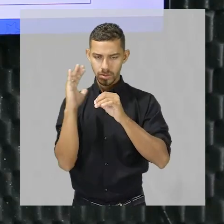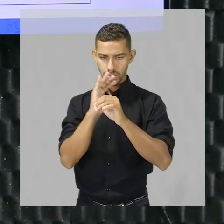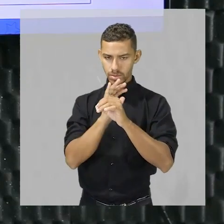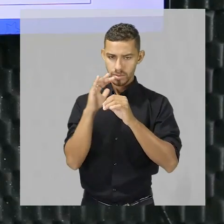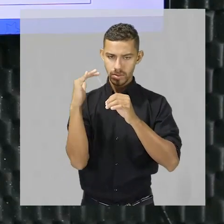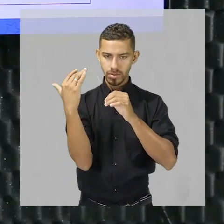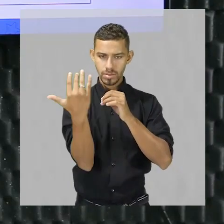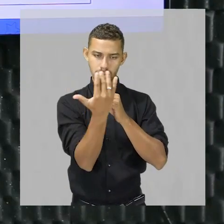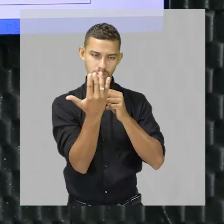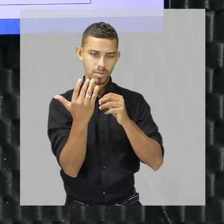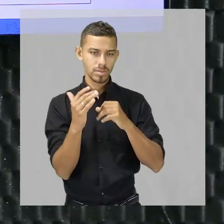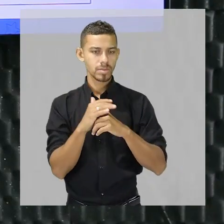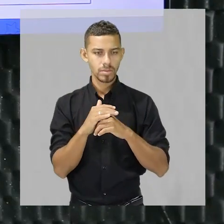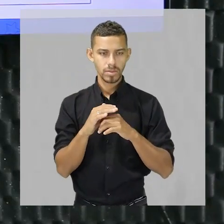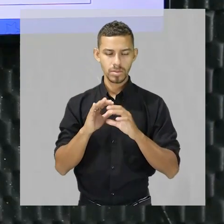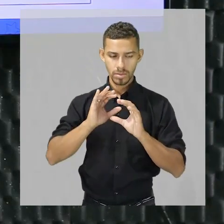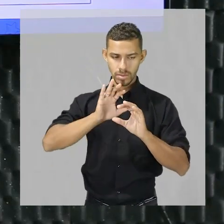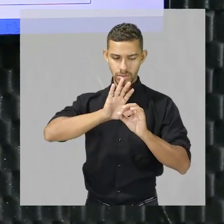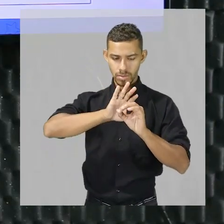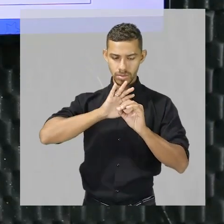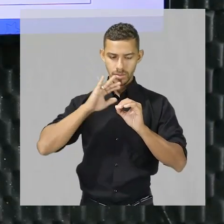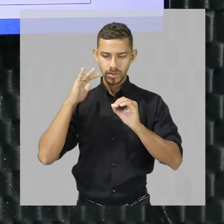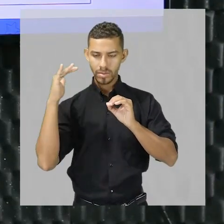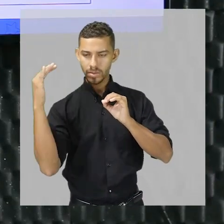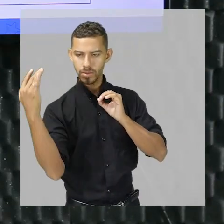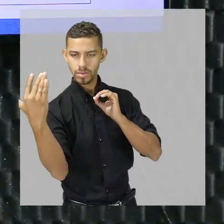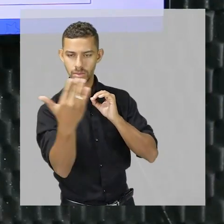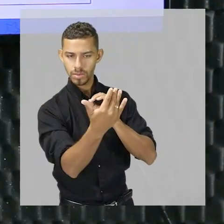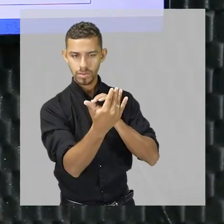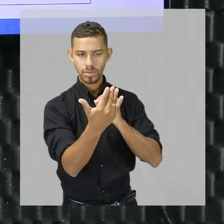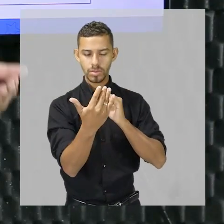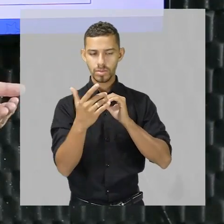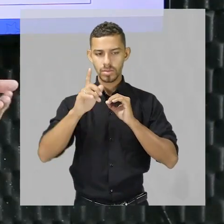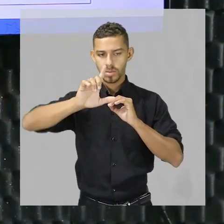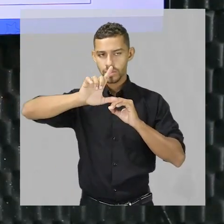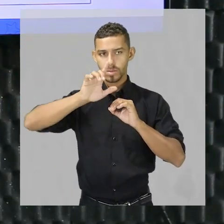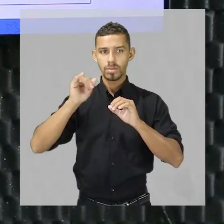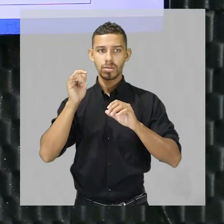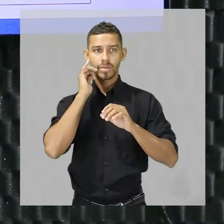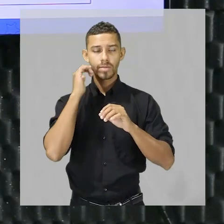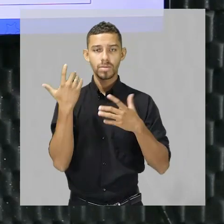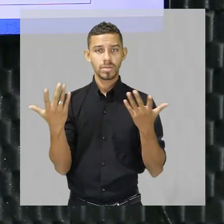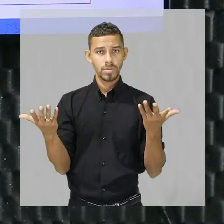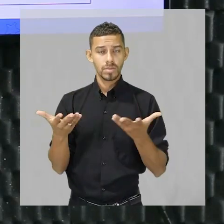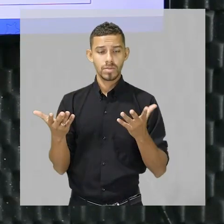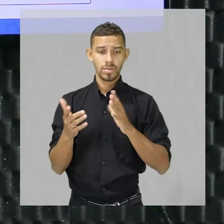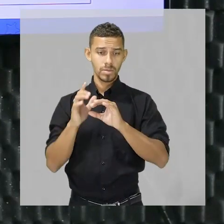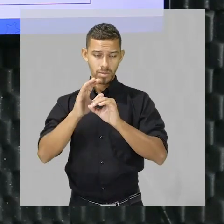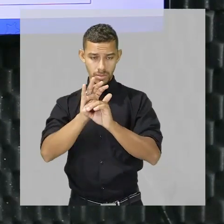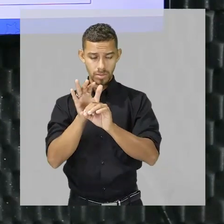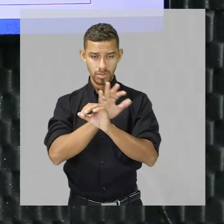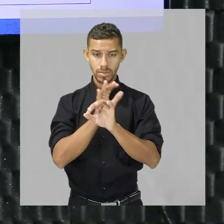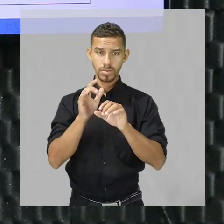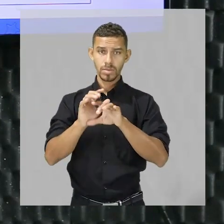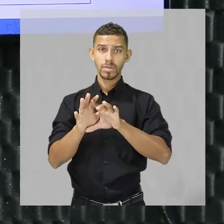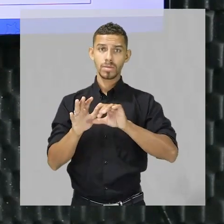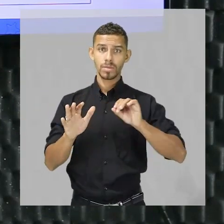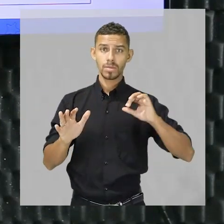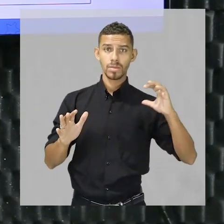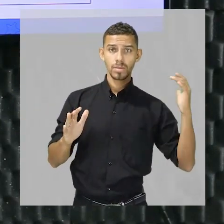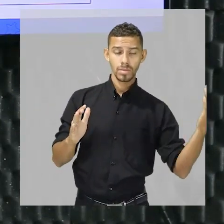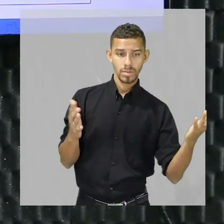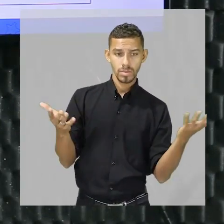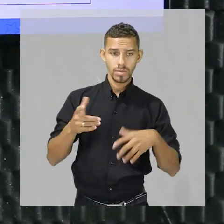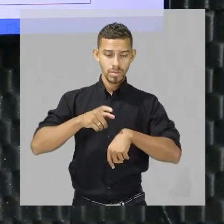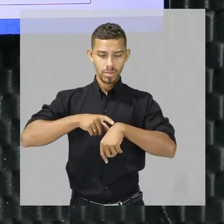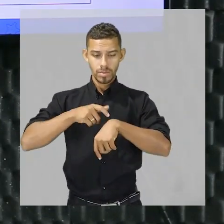né? Sendo que, quando eu vou para leste, as horas tendem a aumentar, galera, tá? Por isso que, por exemplo, agora, são 10h30